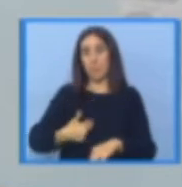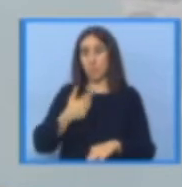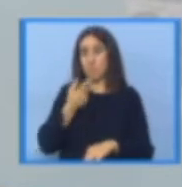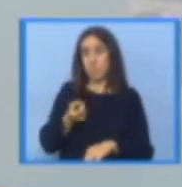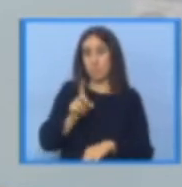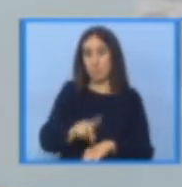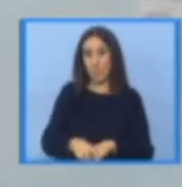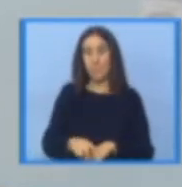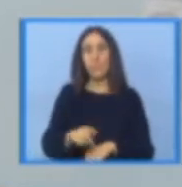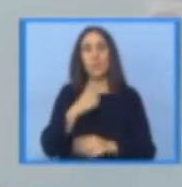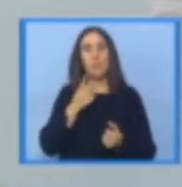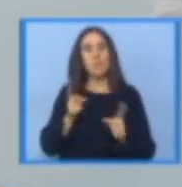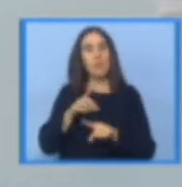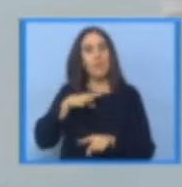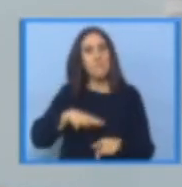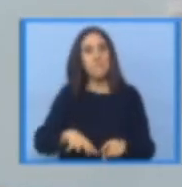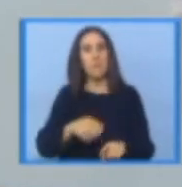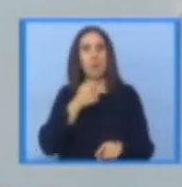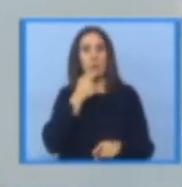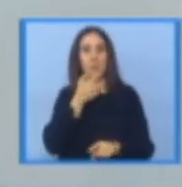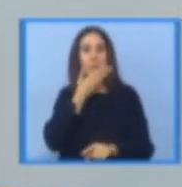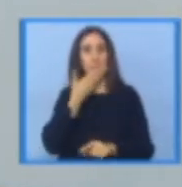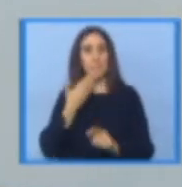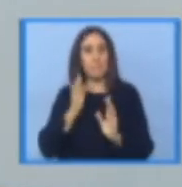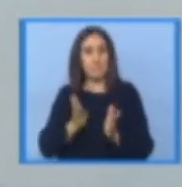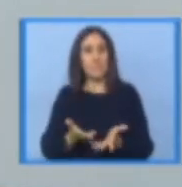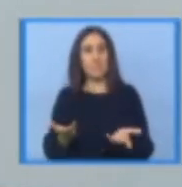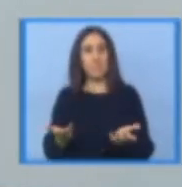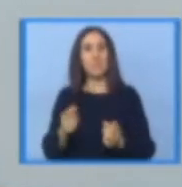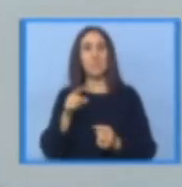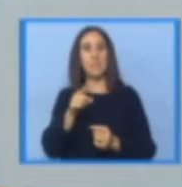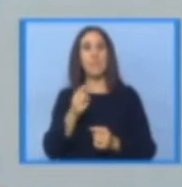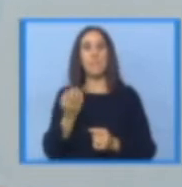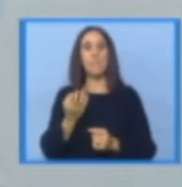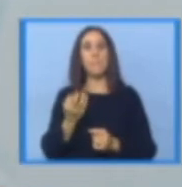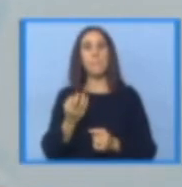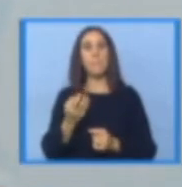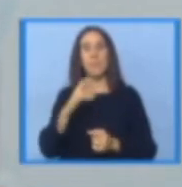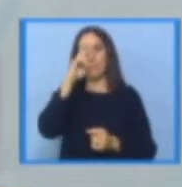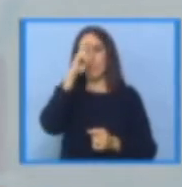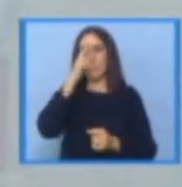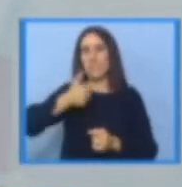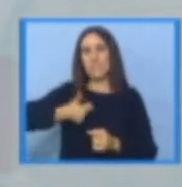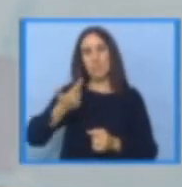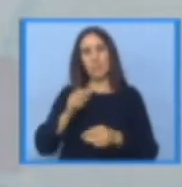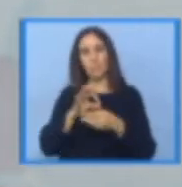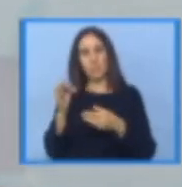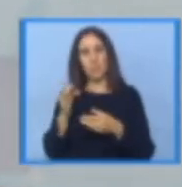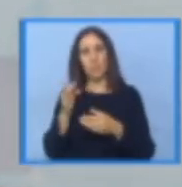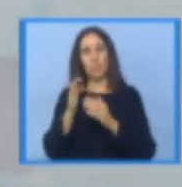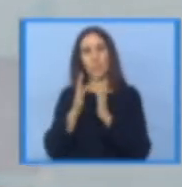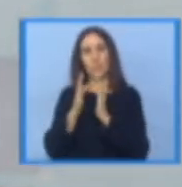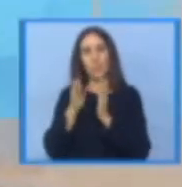novamente, que querem regressar. Para isso precisam de condições e nisso está empenhada muito particularmente a Fundação Ajuda à Igreja que